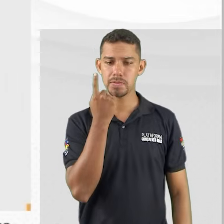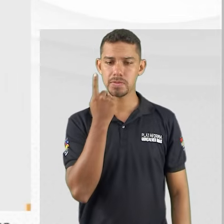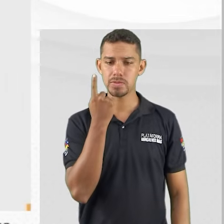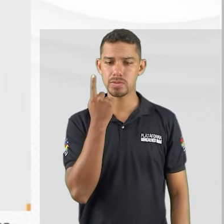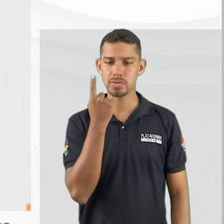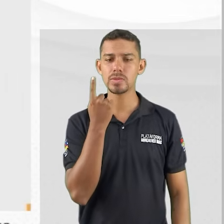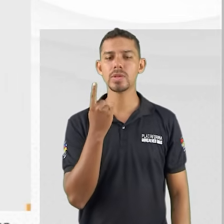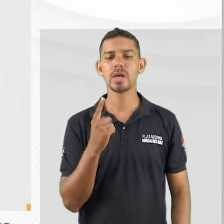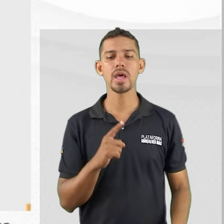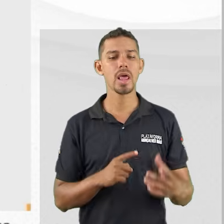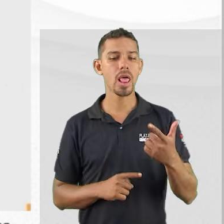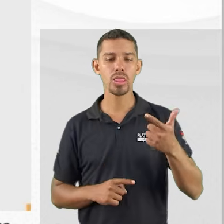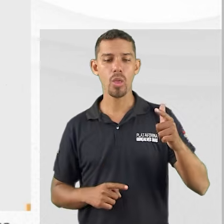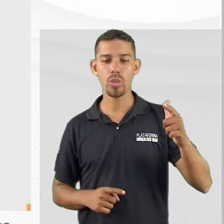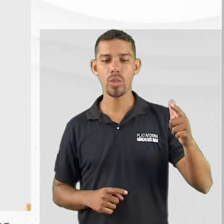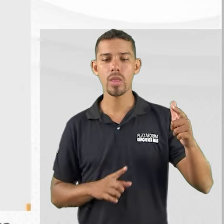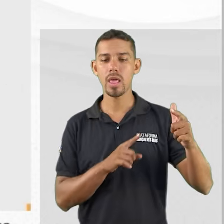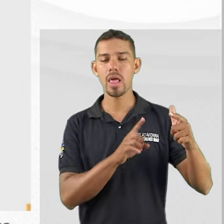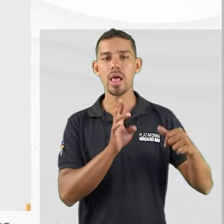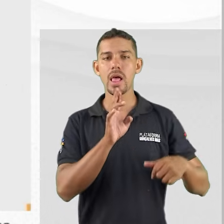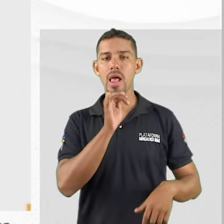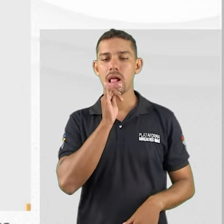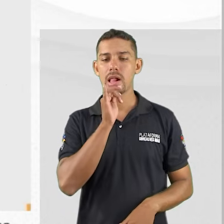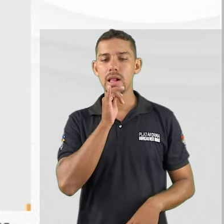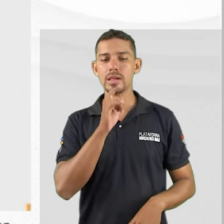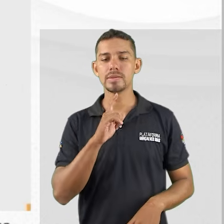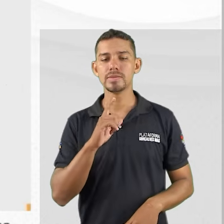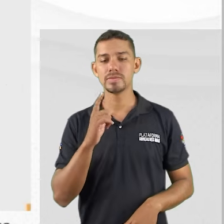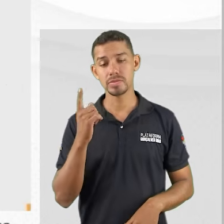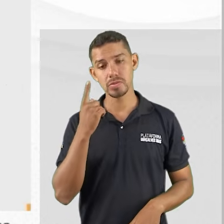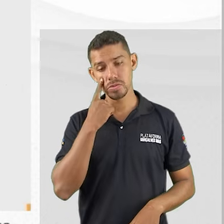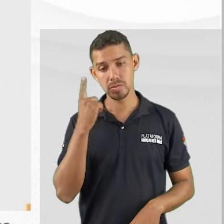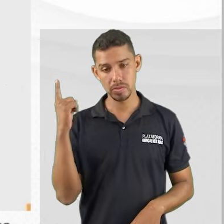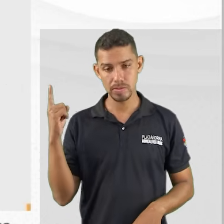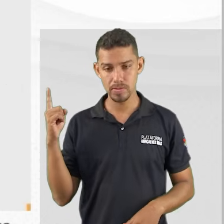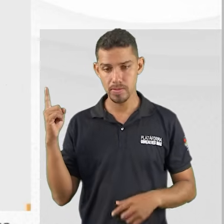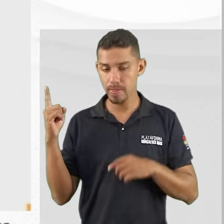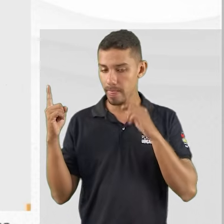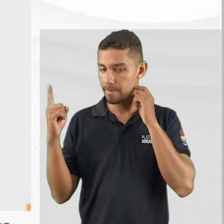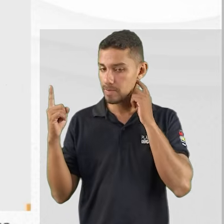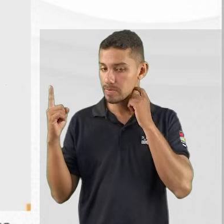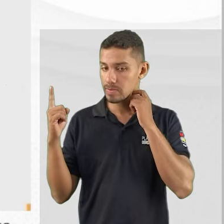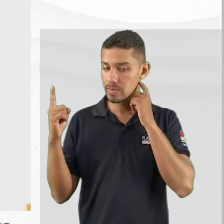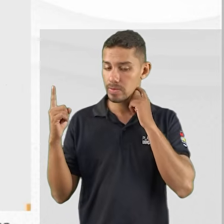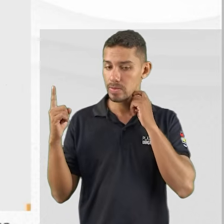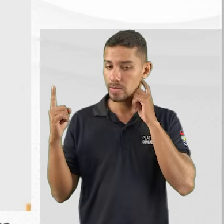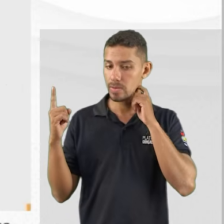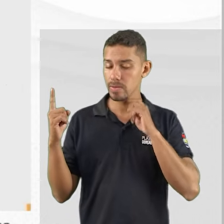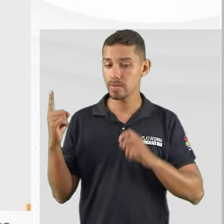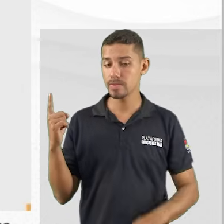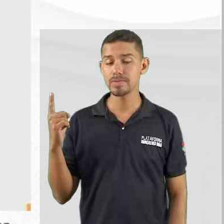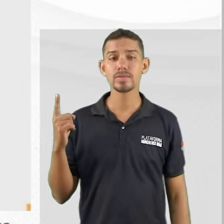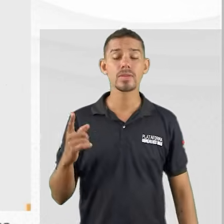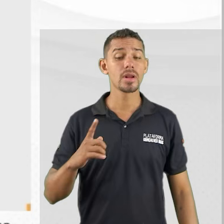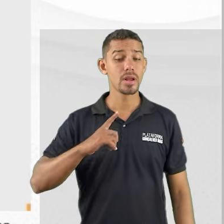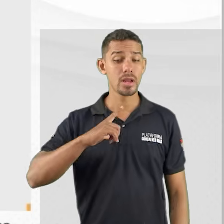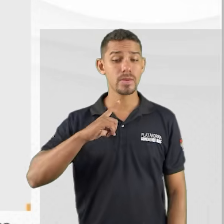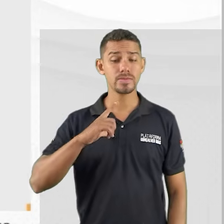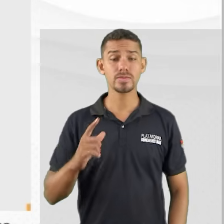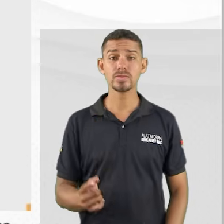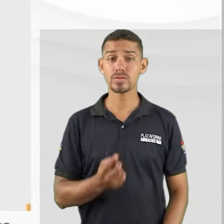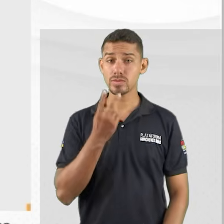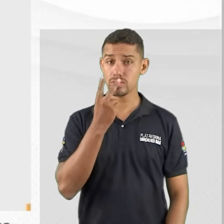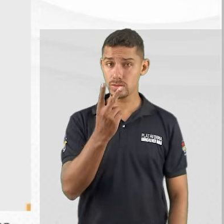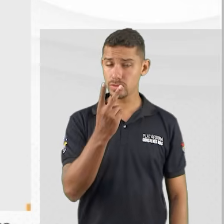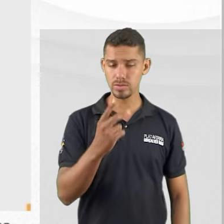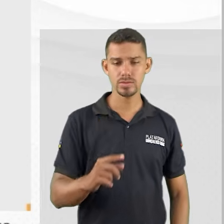só possui isso aqui, como que eu assinalei para vocês, tá? Ele só possui essa estrutura. Quando eu